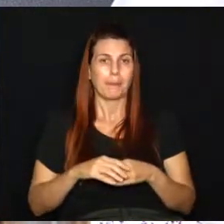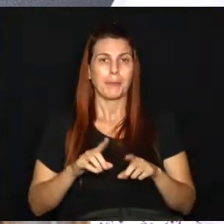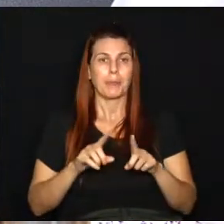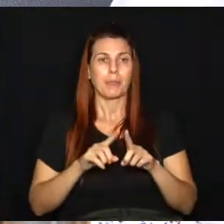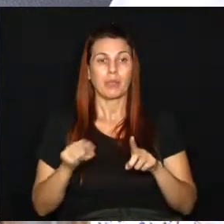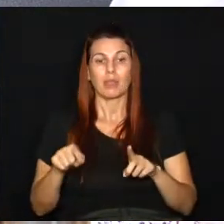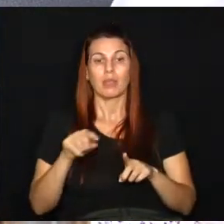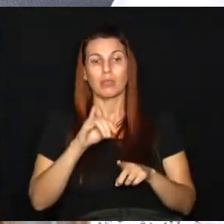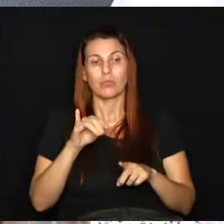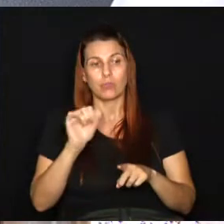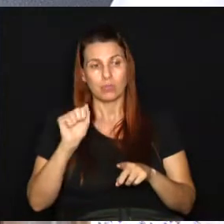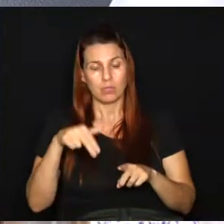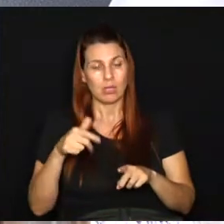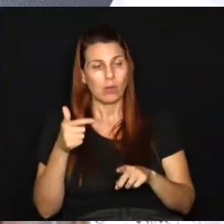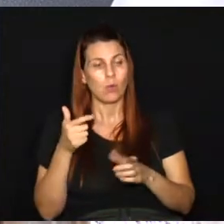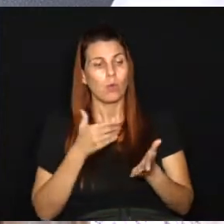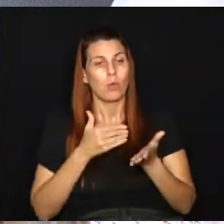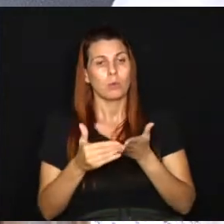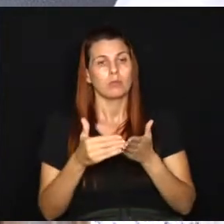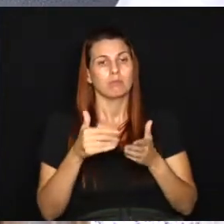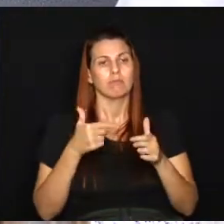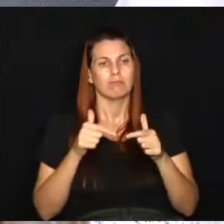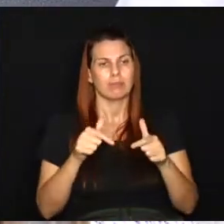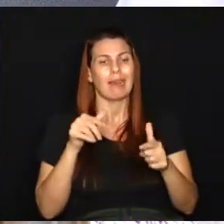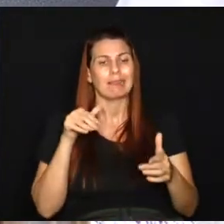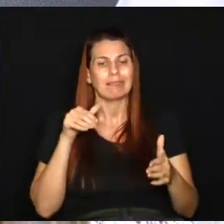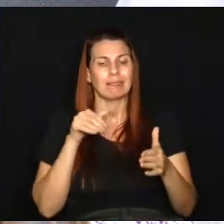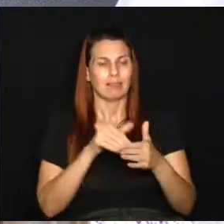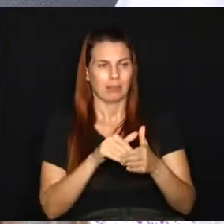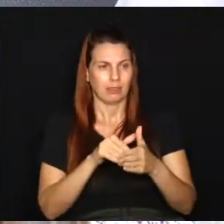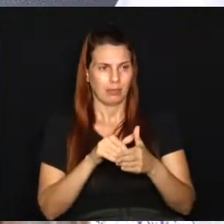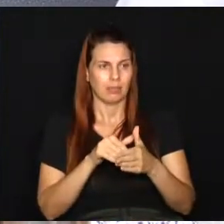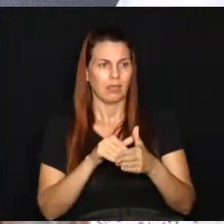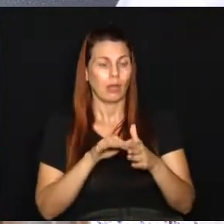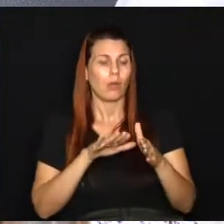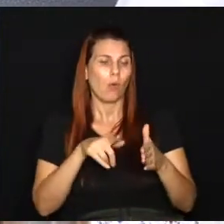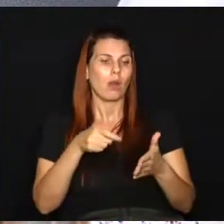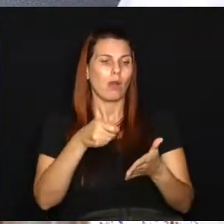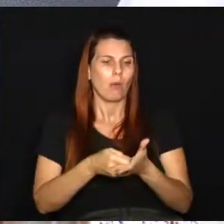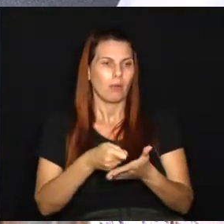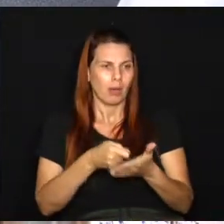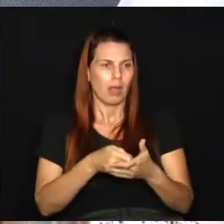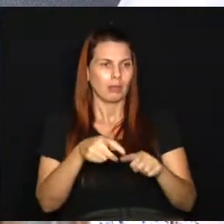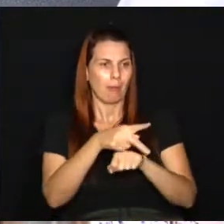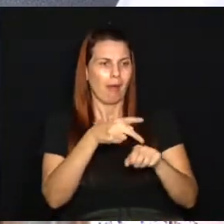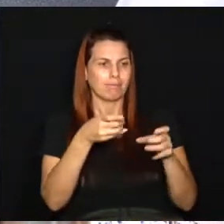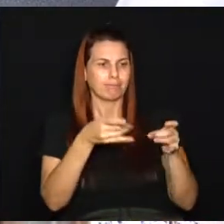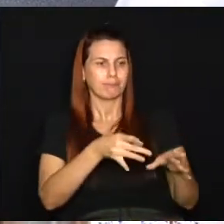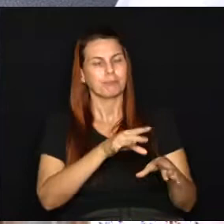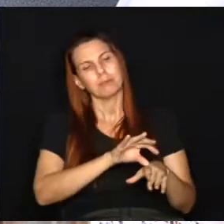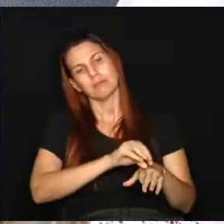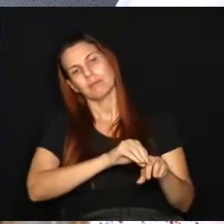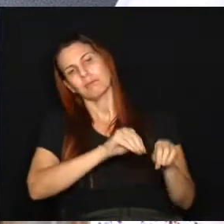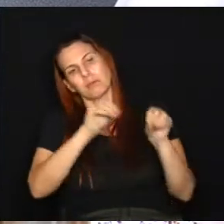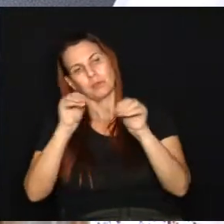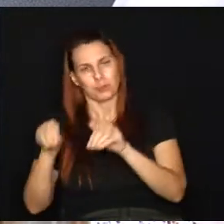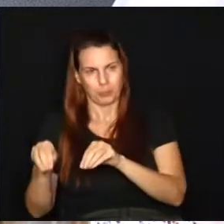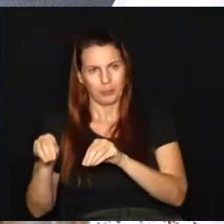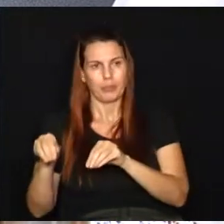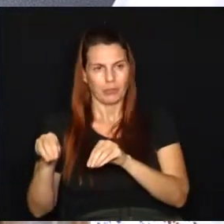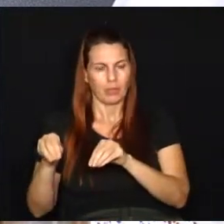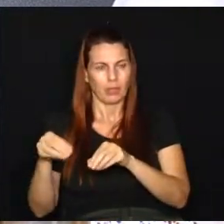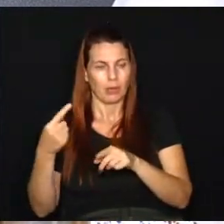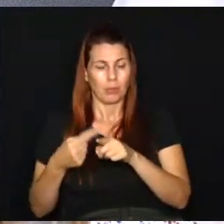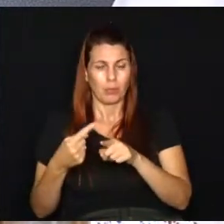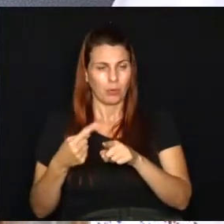legado de Gabriela Leite até agora, quando foi obrigada a sair do país, né, para não ser